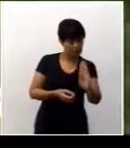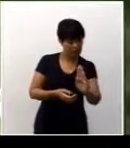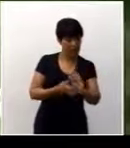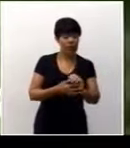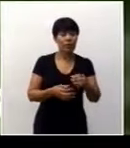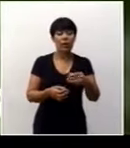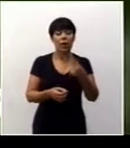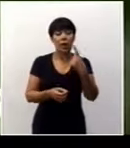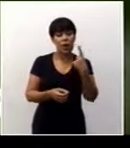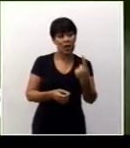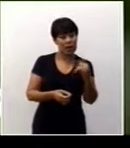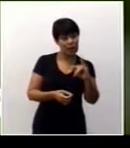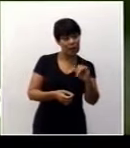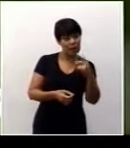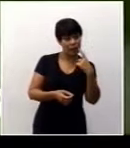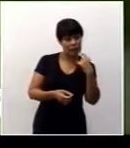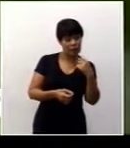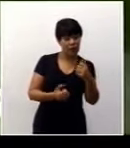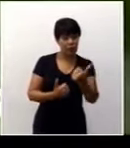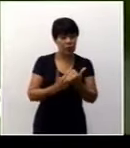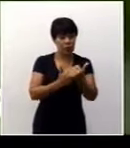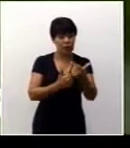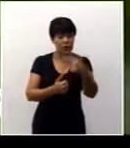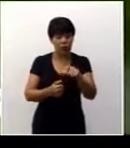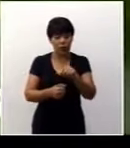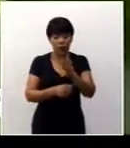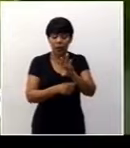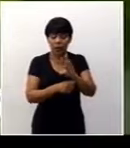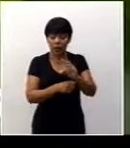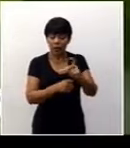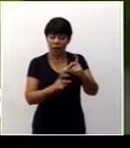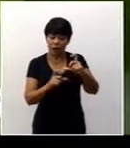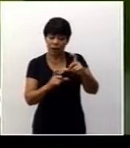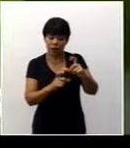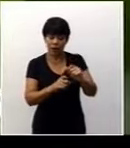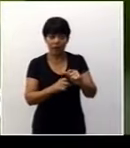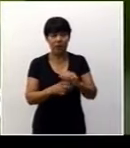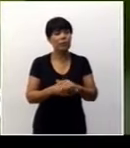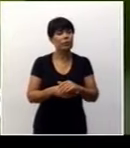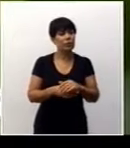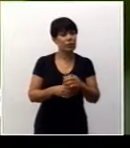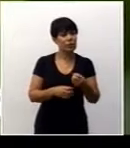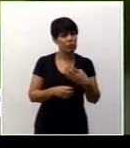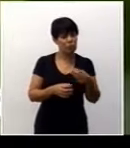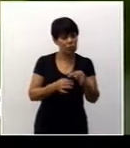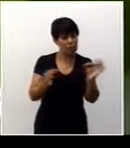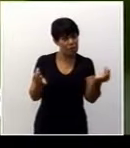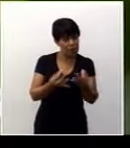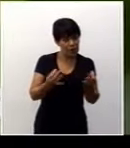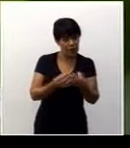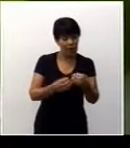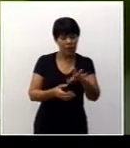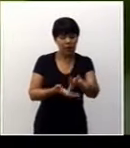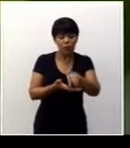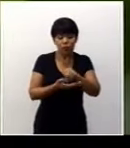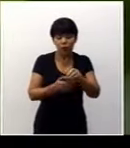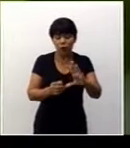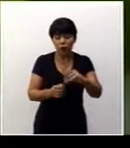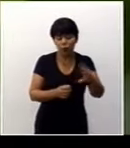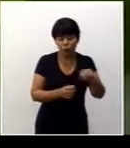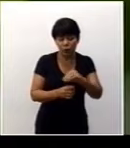foi substituído pela câmera pancromática de alta resolução. Esta câmera experimental produzirá imagens de uma faixa